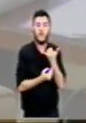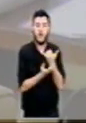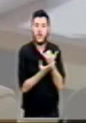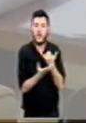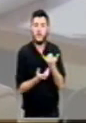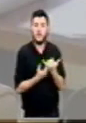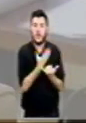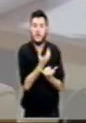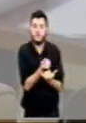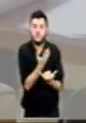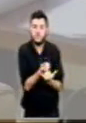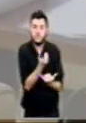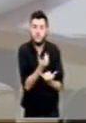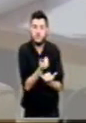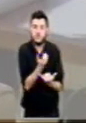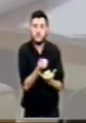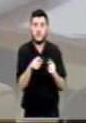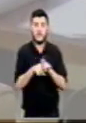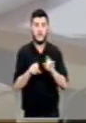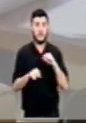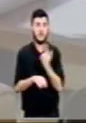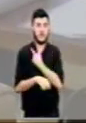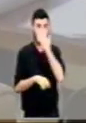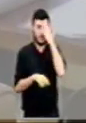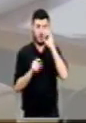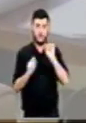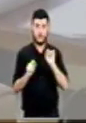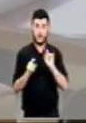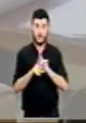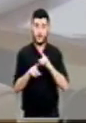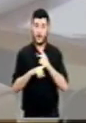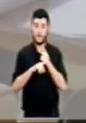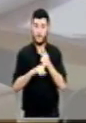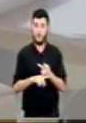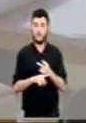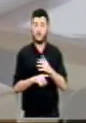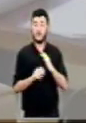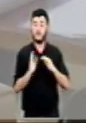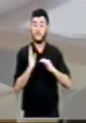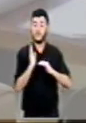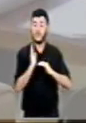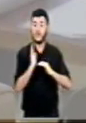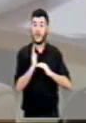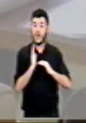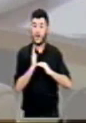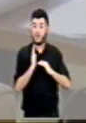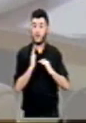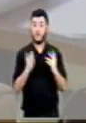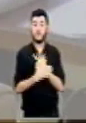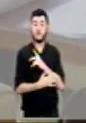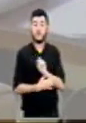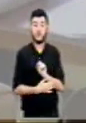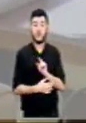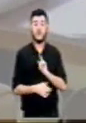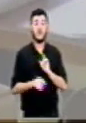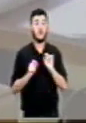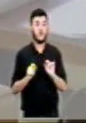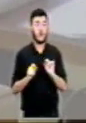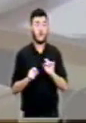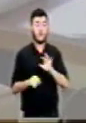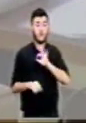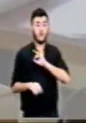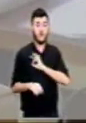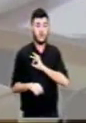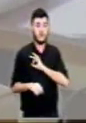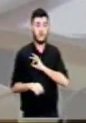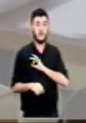cumprida no Senado Federal limitou-se às dependências da Polícia Legislativa, sem alcançar gabinetes de senadores da